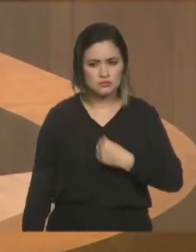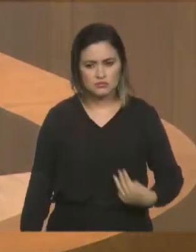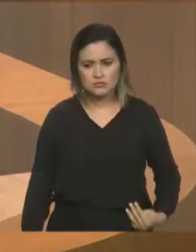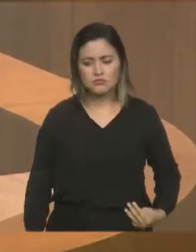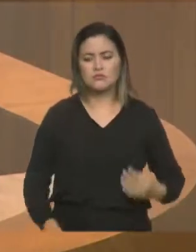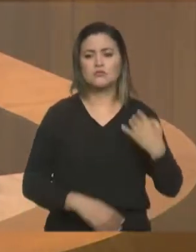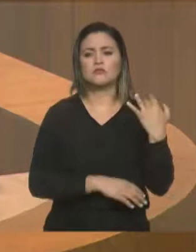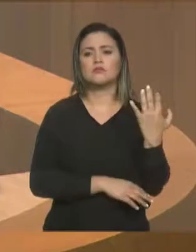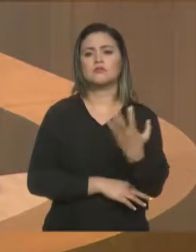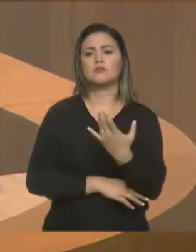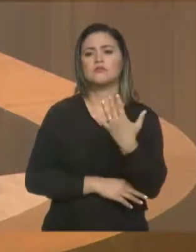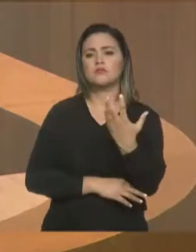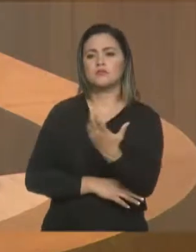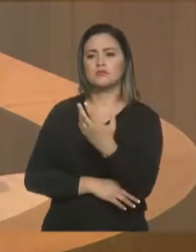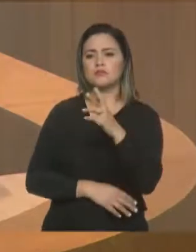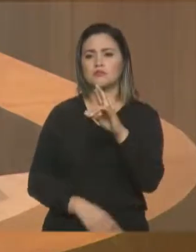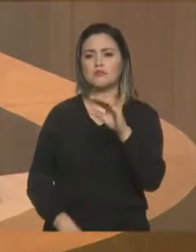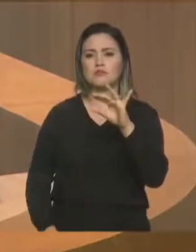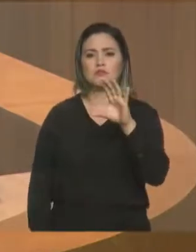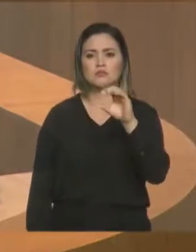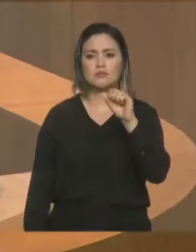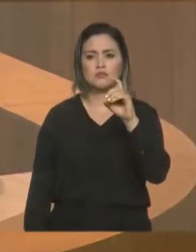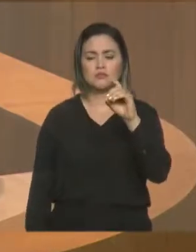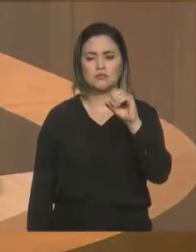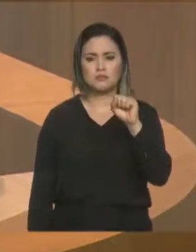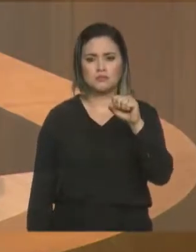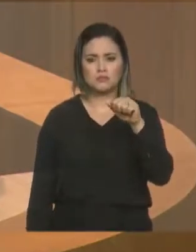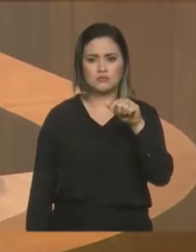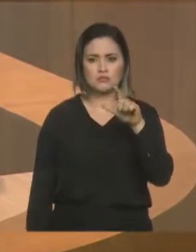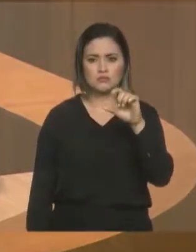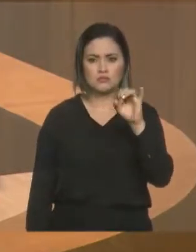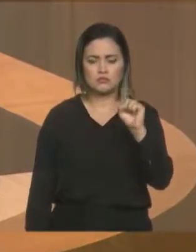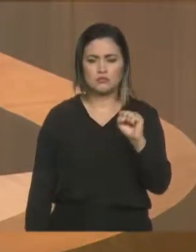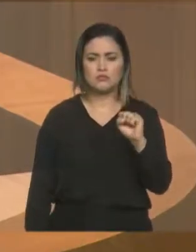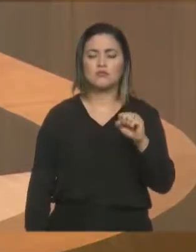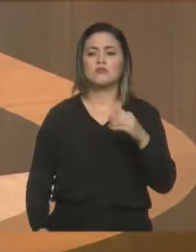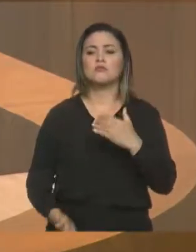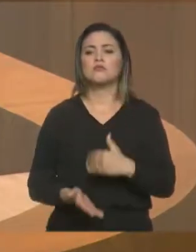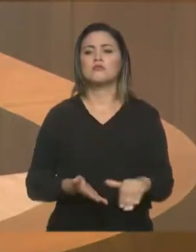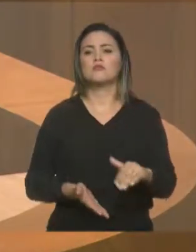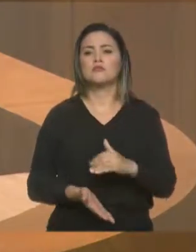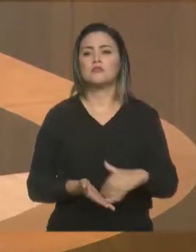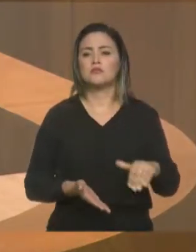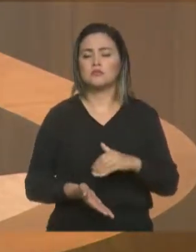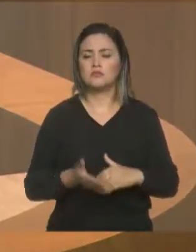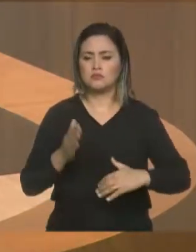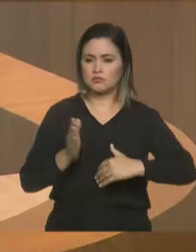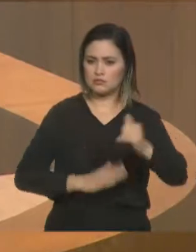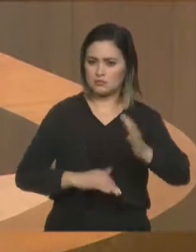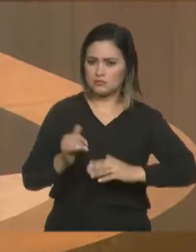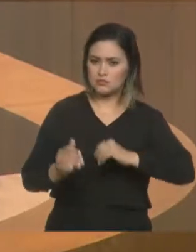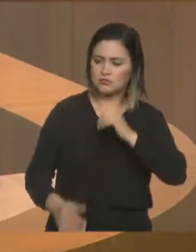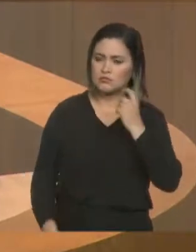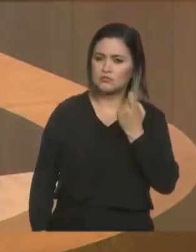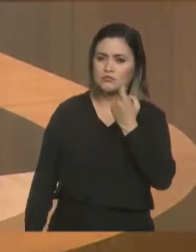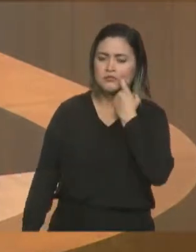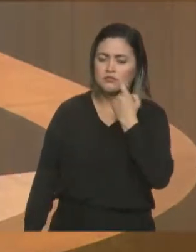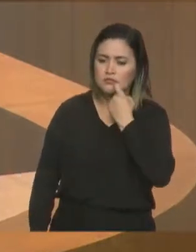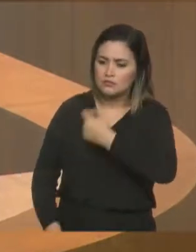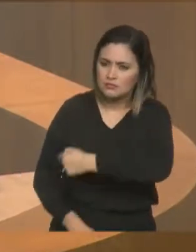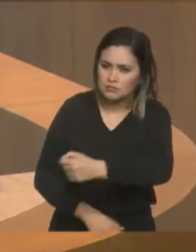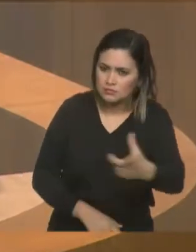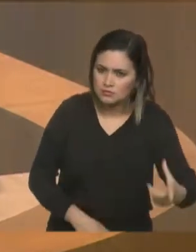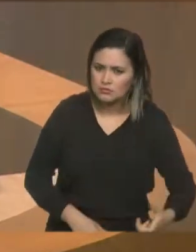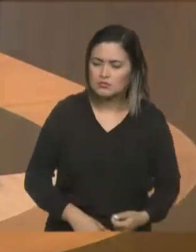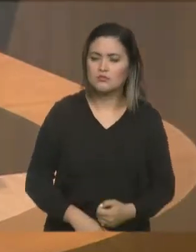o ministro Ricardo Salles, para o secretário nacional da Pesca, o senhor